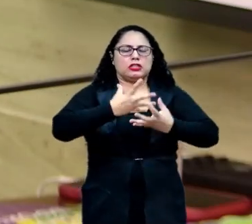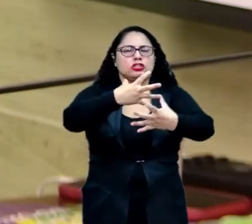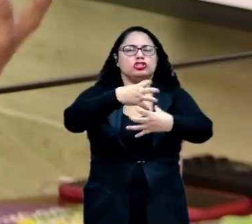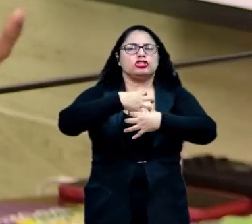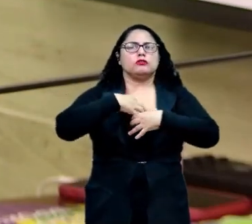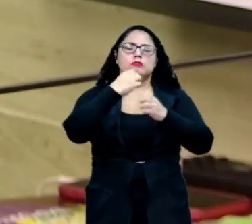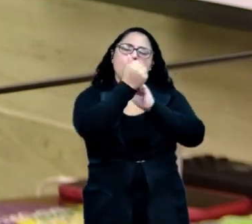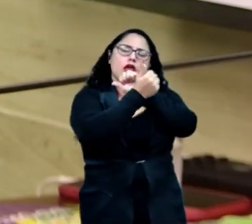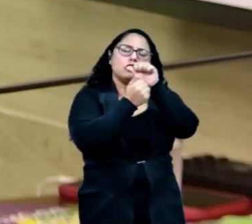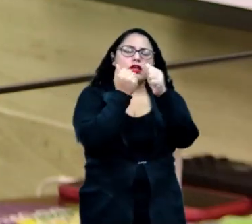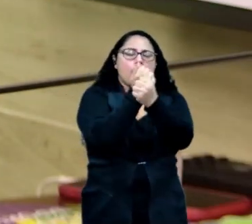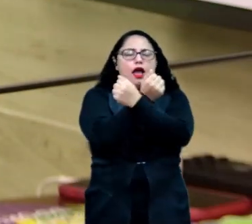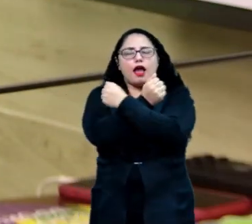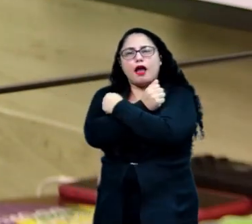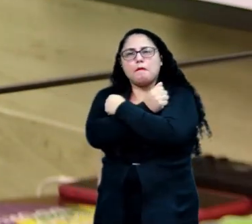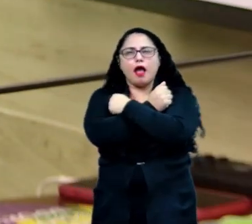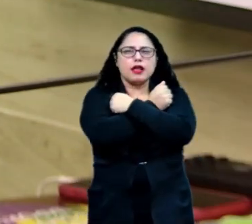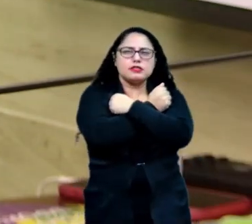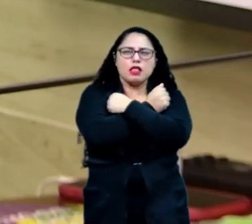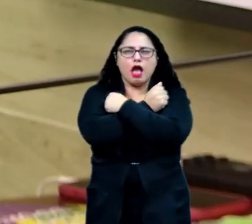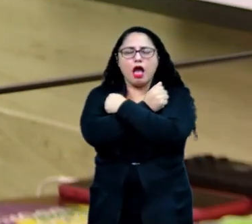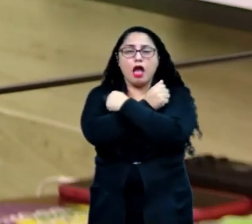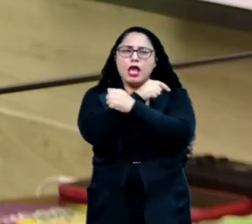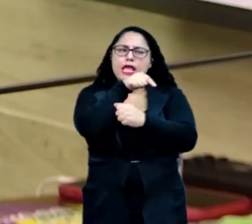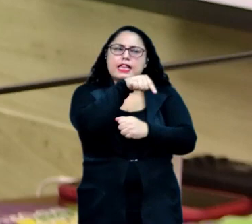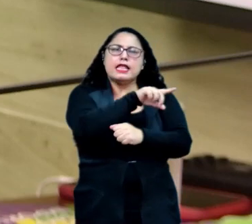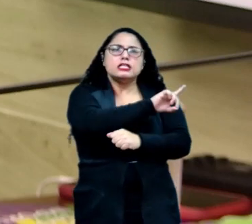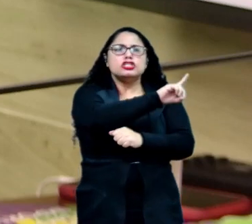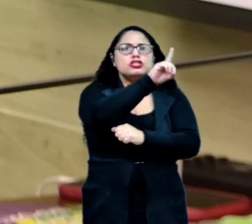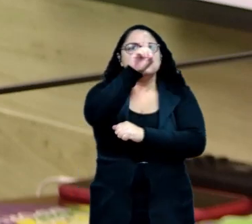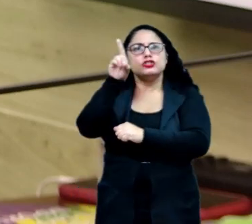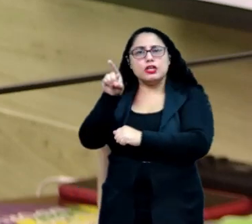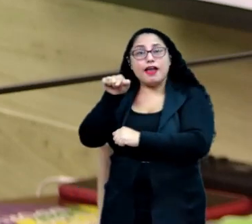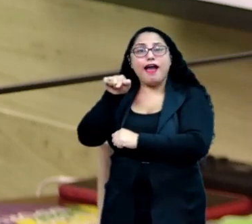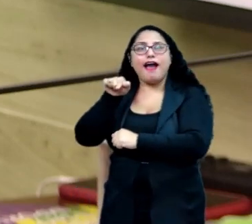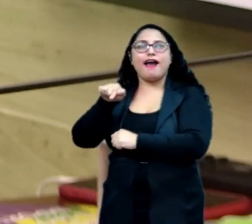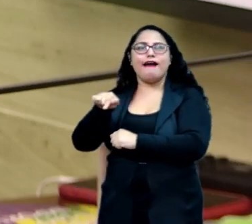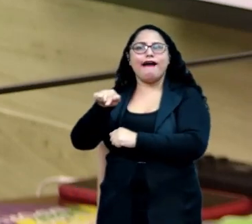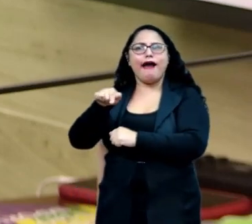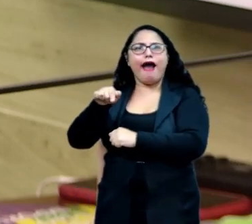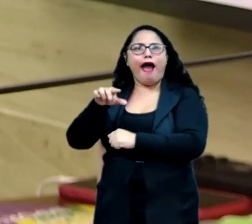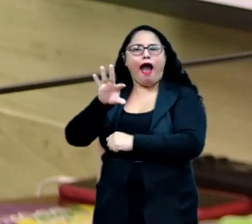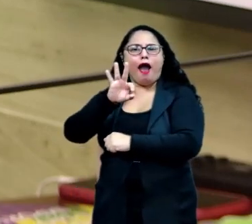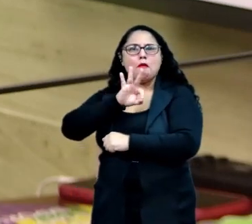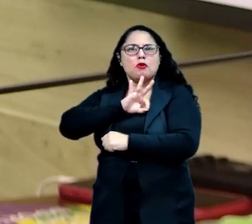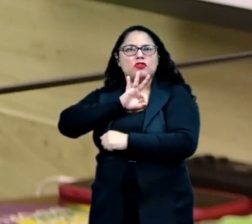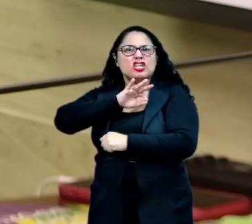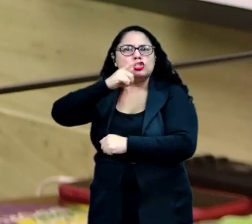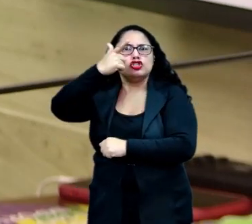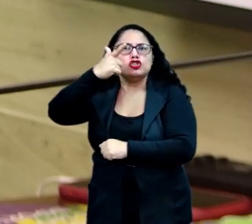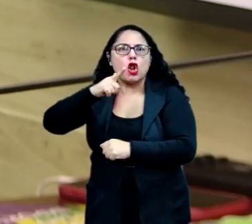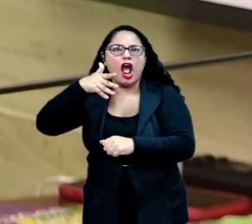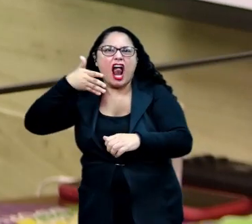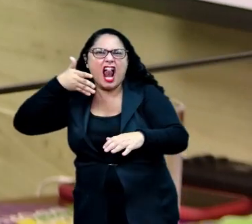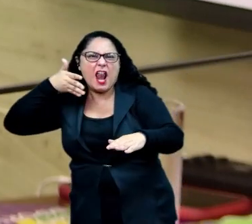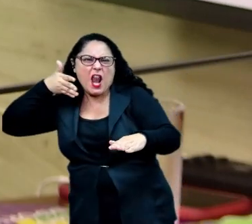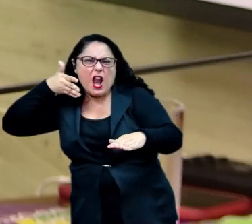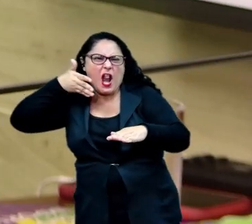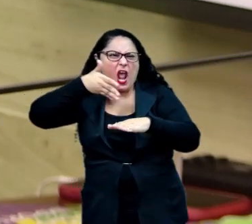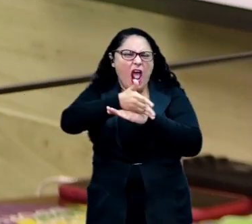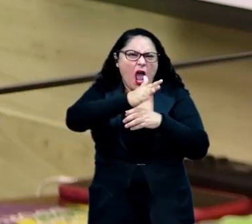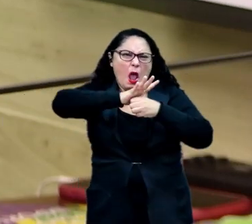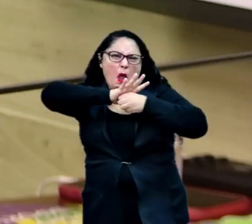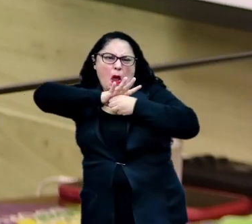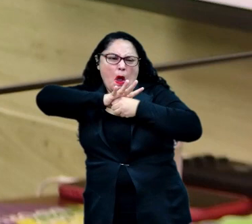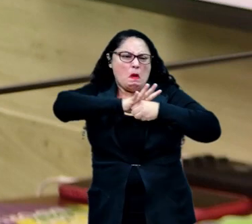afeto, beijar, se abraçar. E nesse dia, a polícia, mais uma vez, chegou para